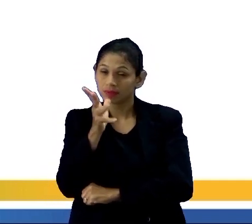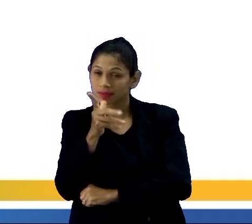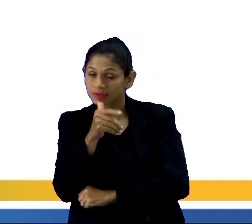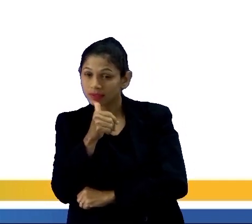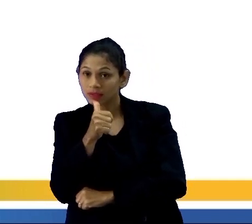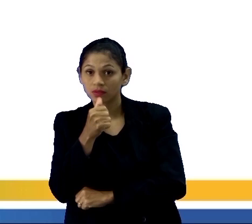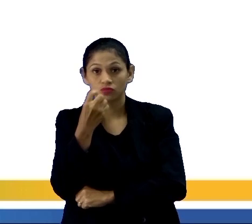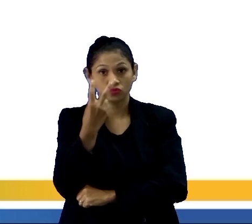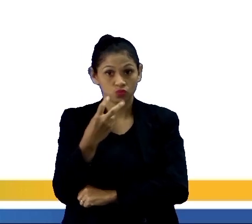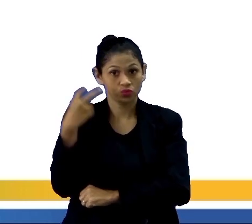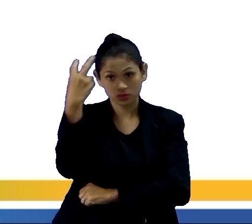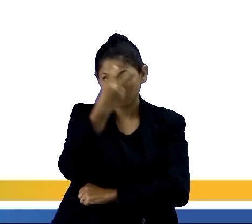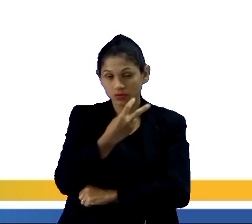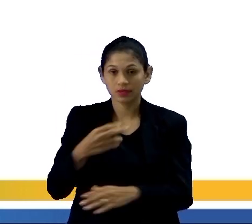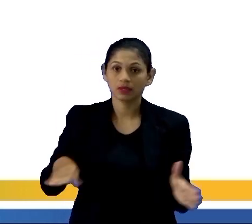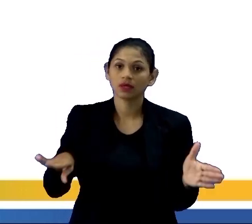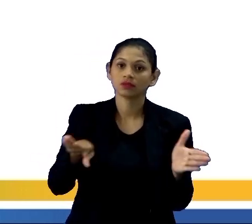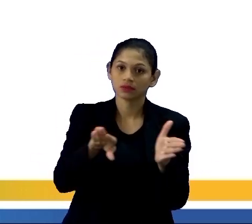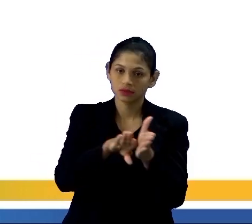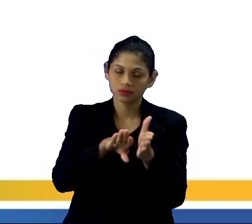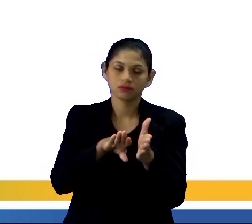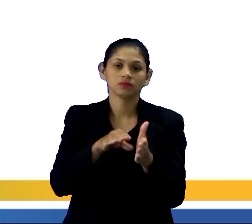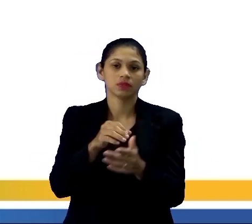90 km por hora.